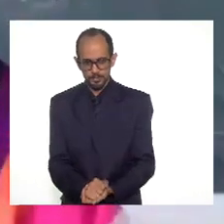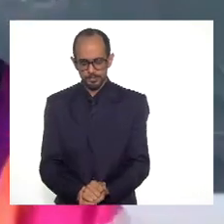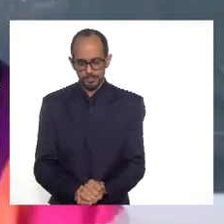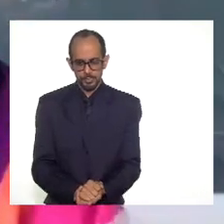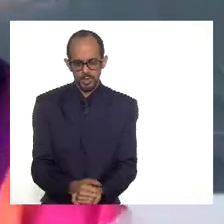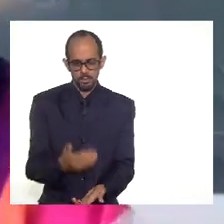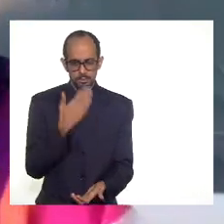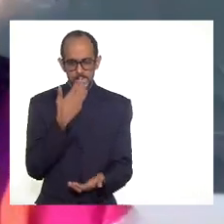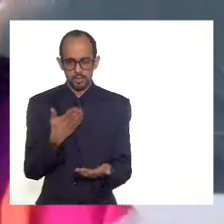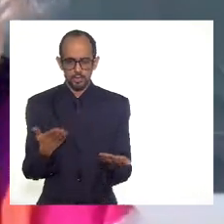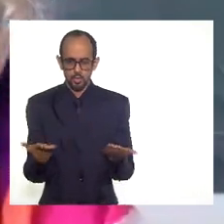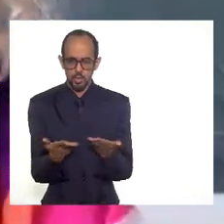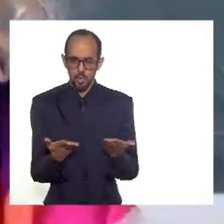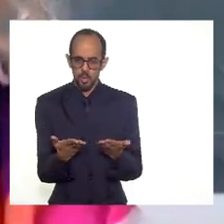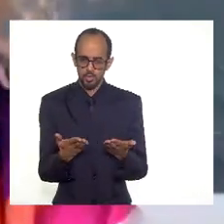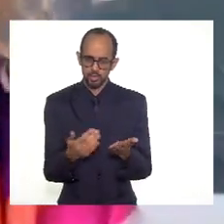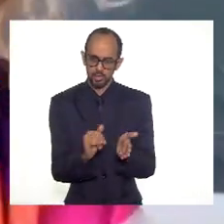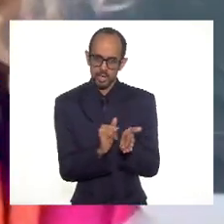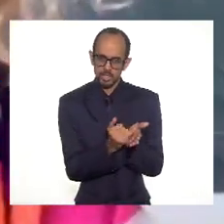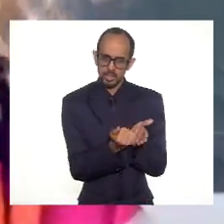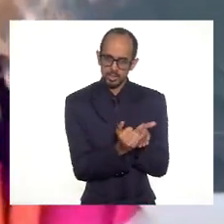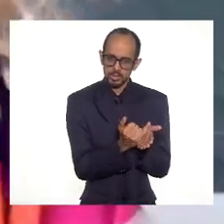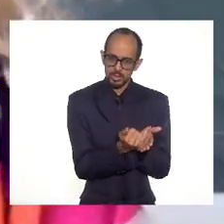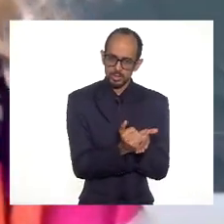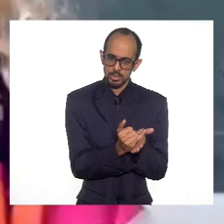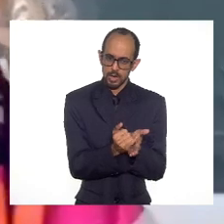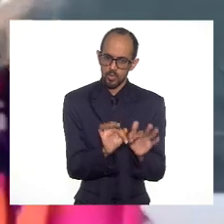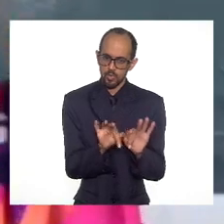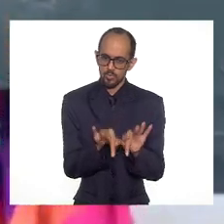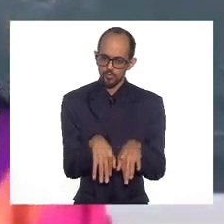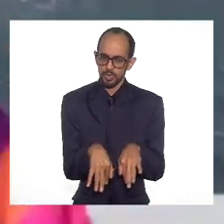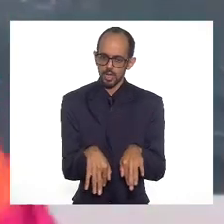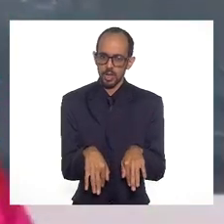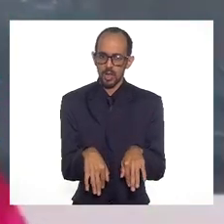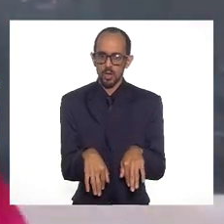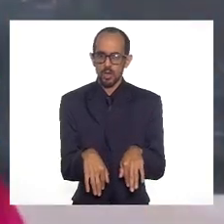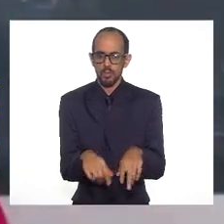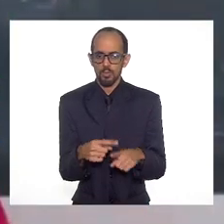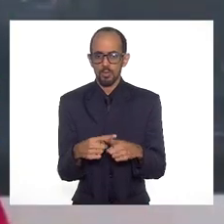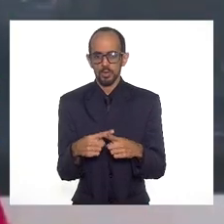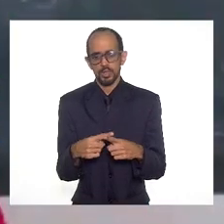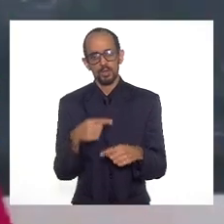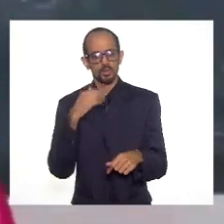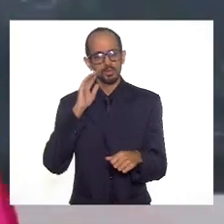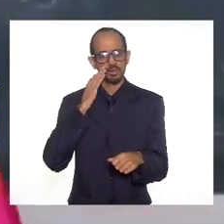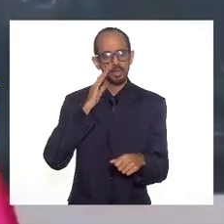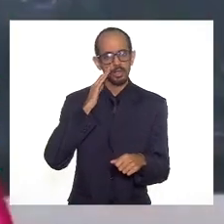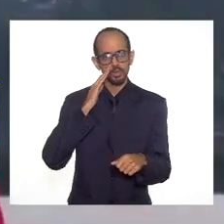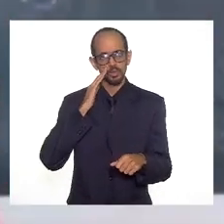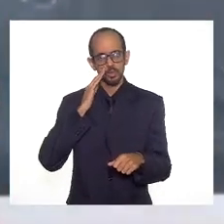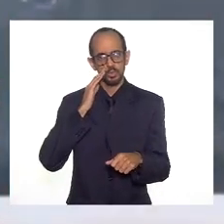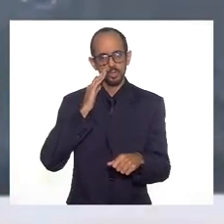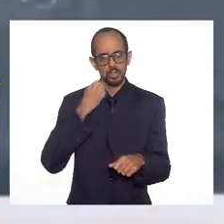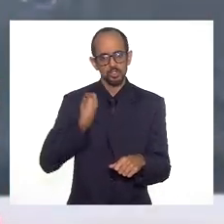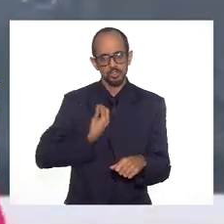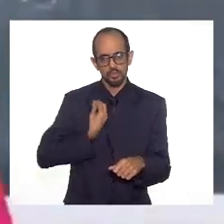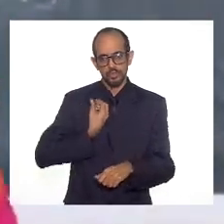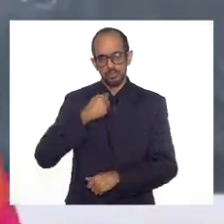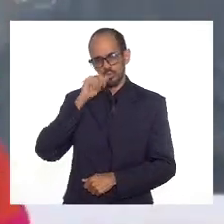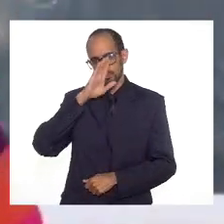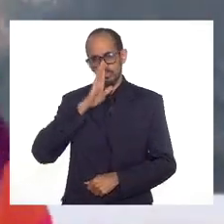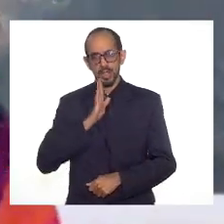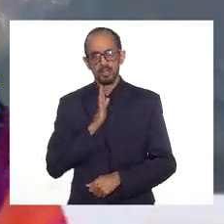Peço hoje essa inscrição no expediente final, tendo um entendimento que a gente vive um Brasil de